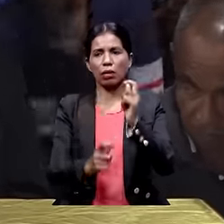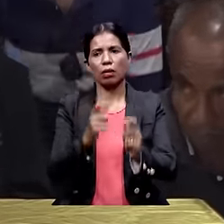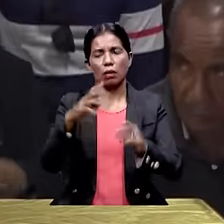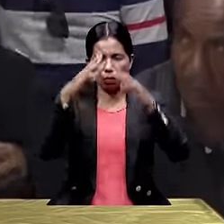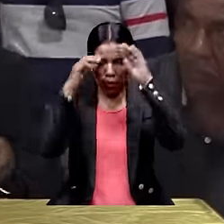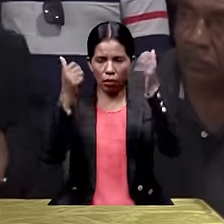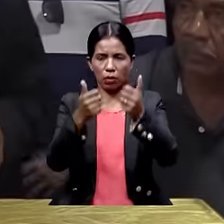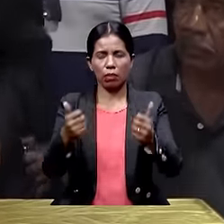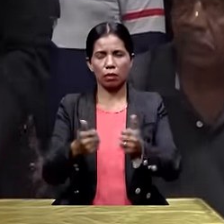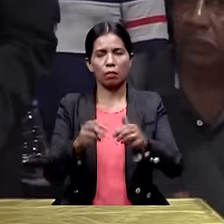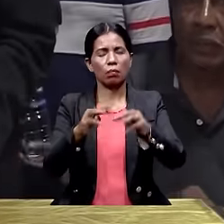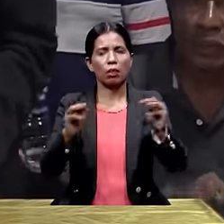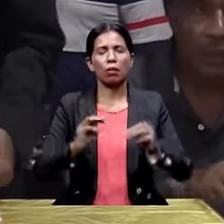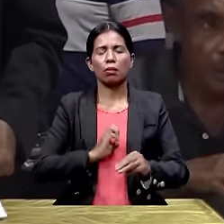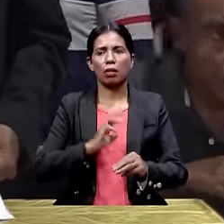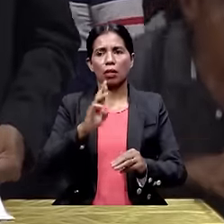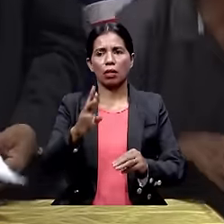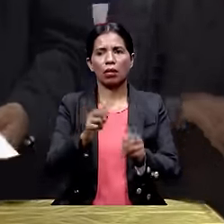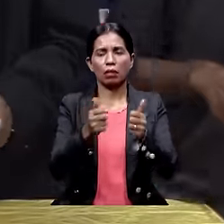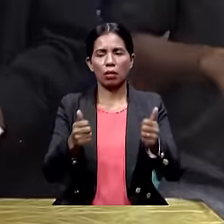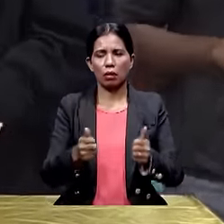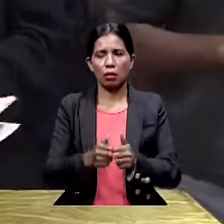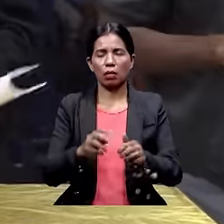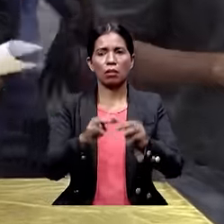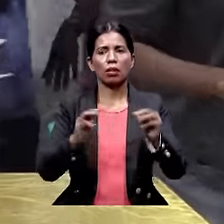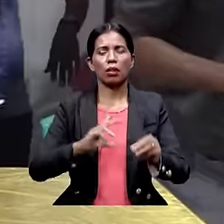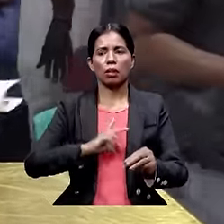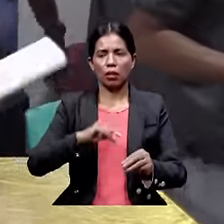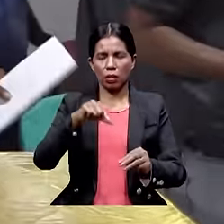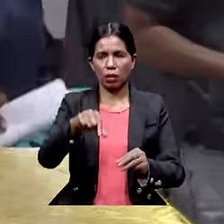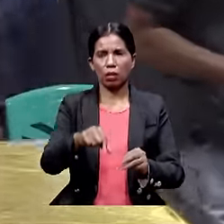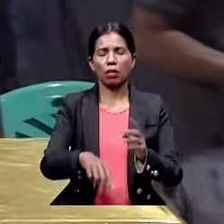presidente e autoridade cessante município Permeira no administrador cessante município Liquiçá,